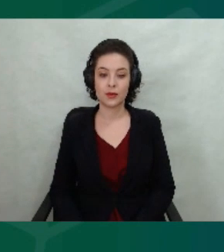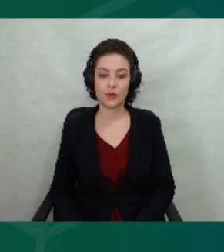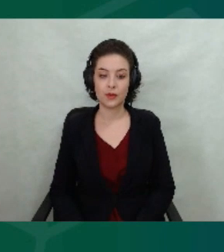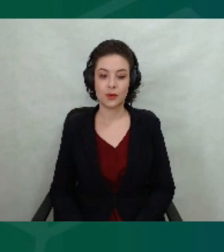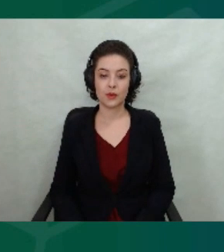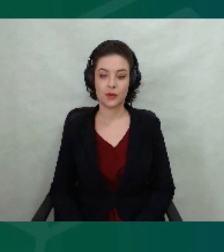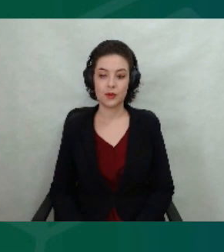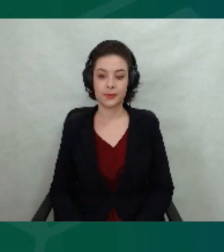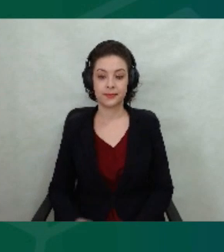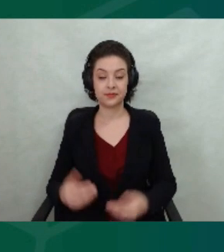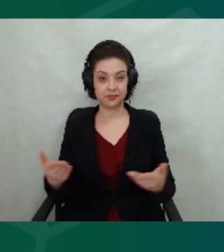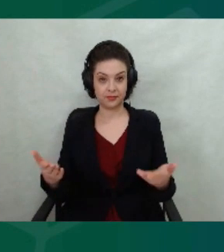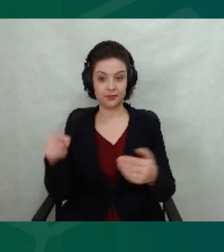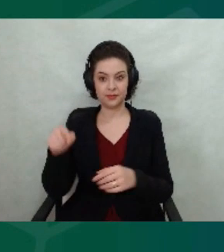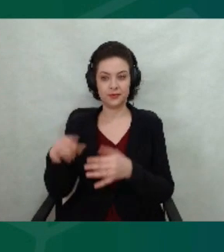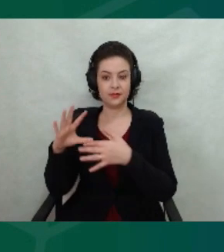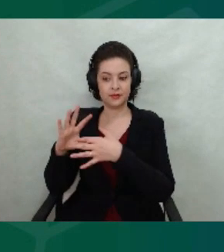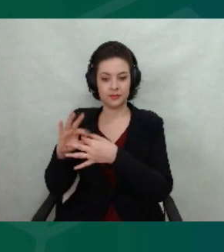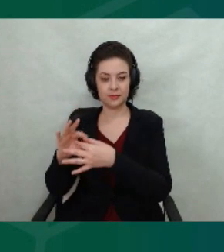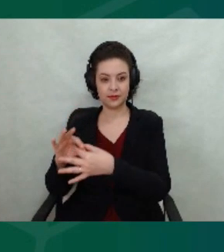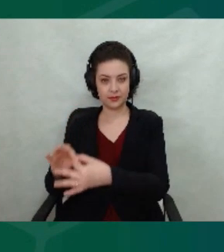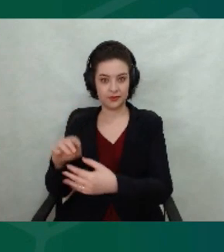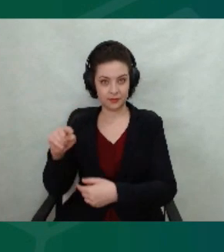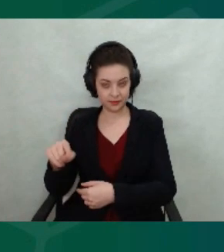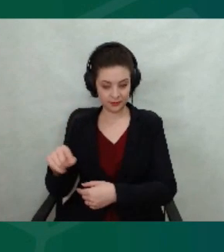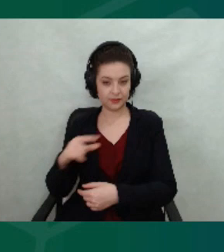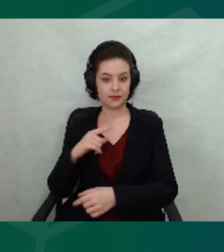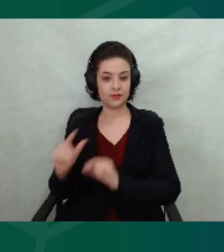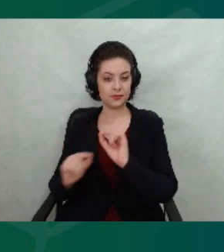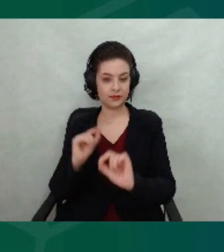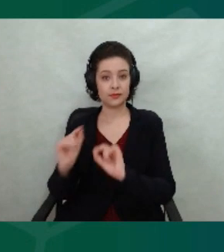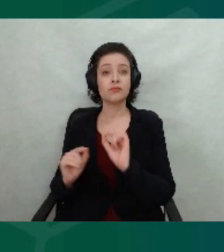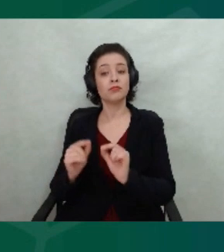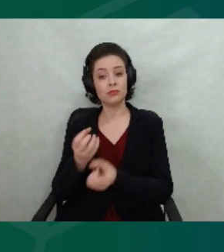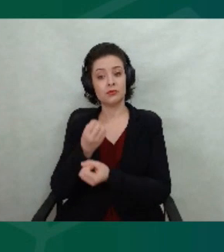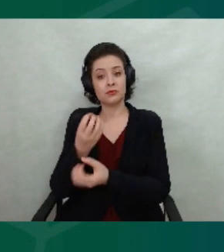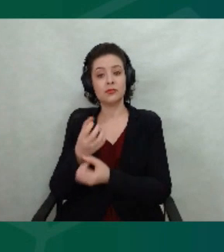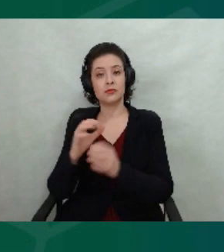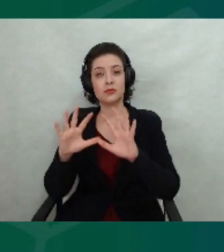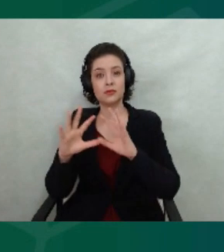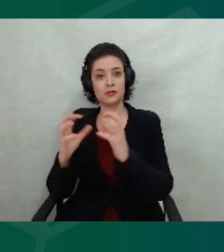Então, neste cenário, nós temos dados da Organização Mundial de